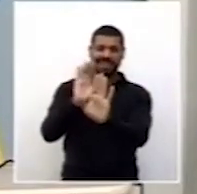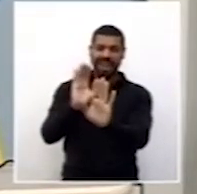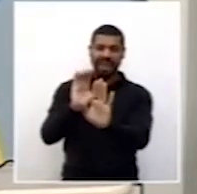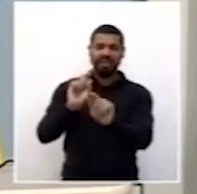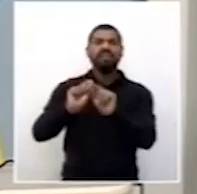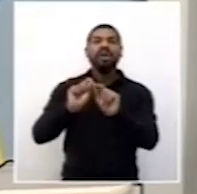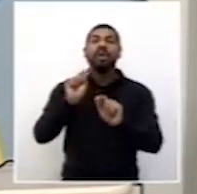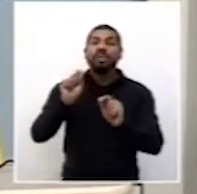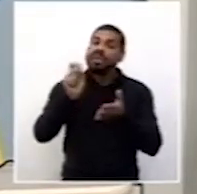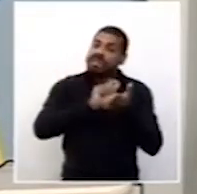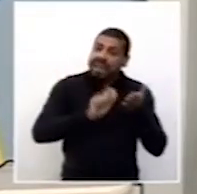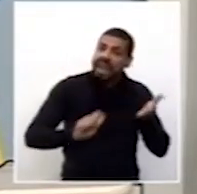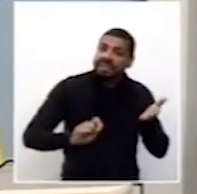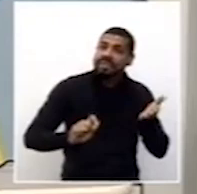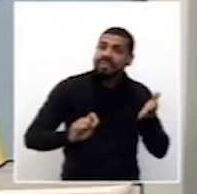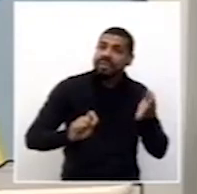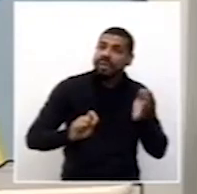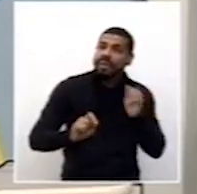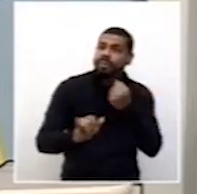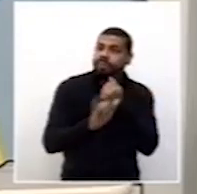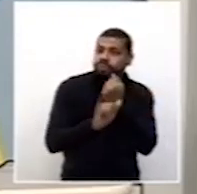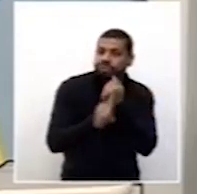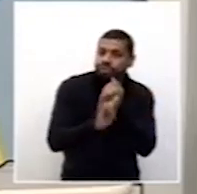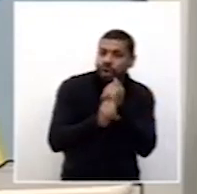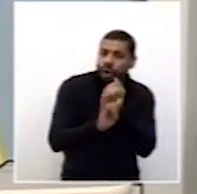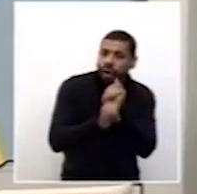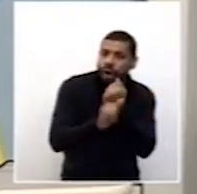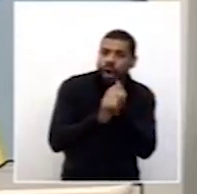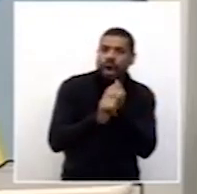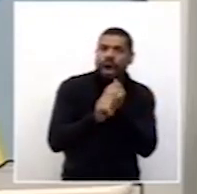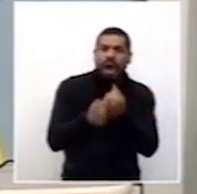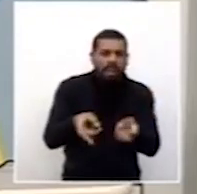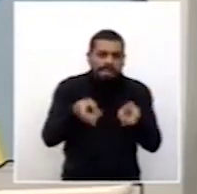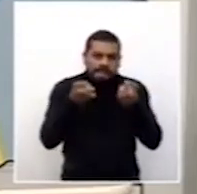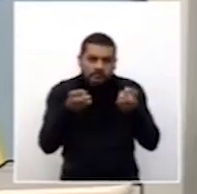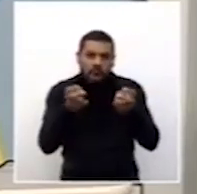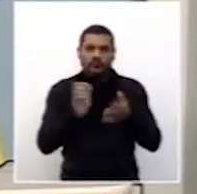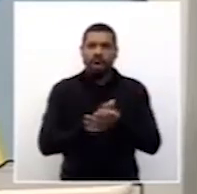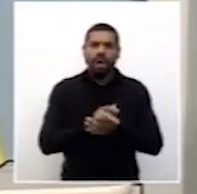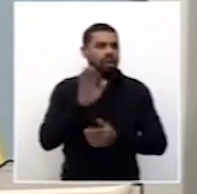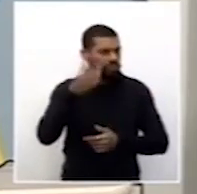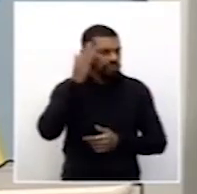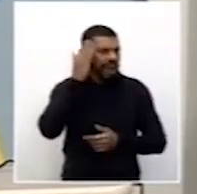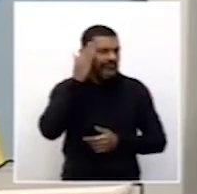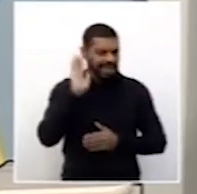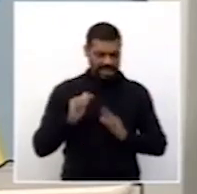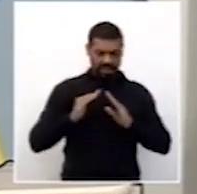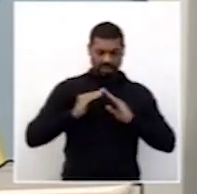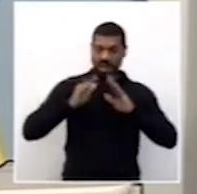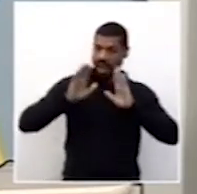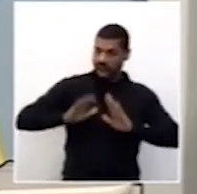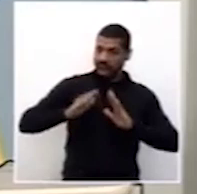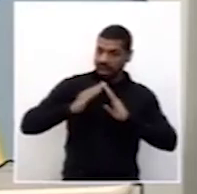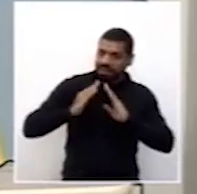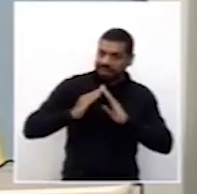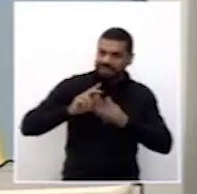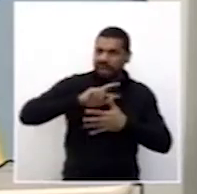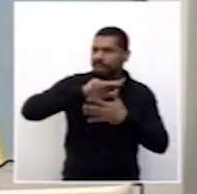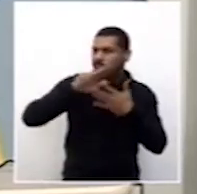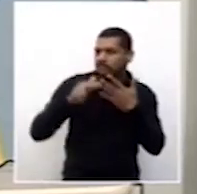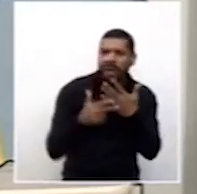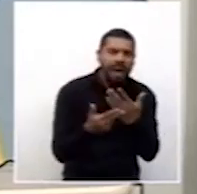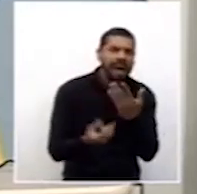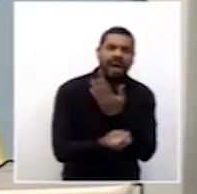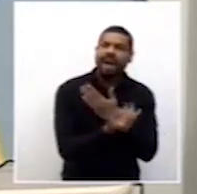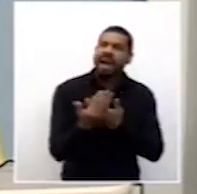videozinho, escreva uma crônica. Olhe, já que nós estamos em casa, né, tem muita